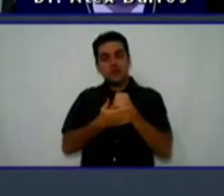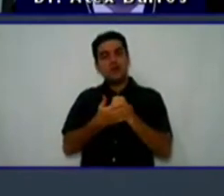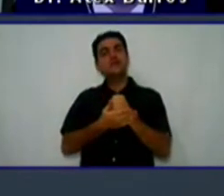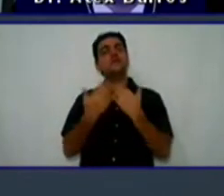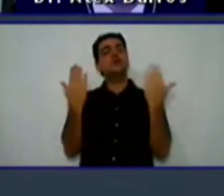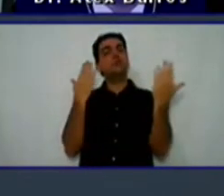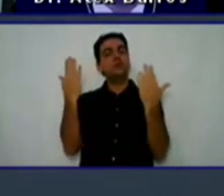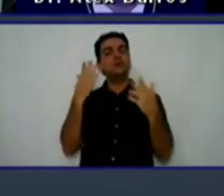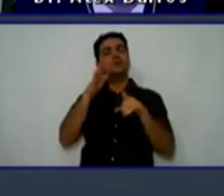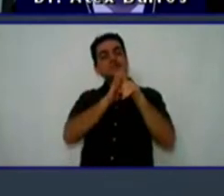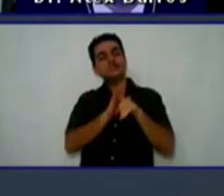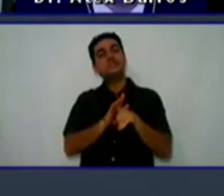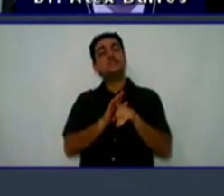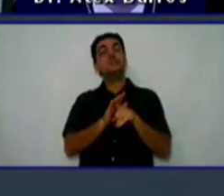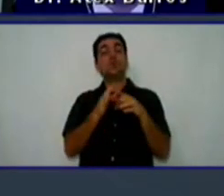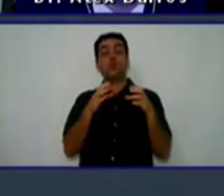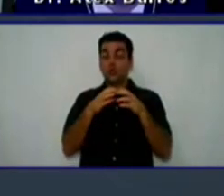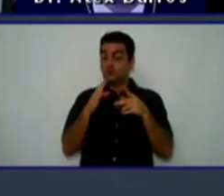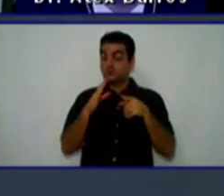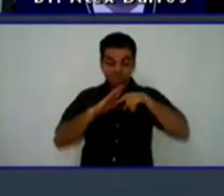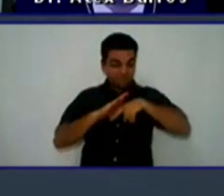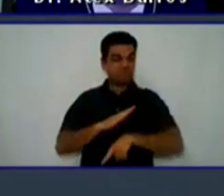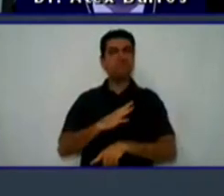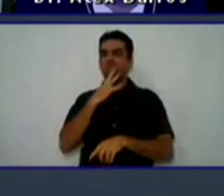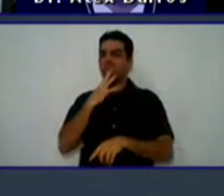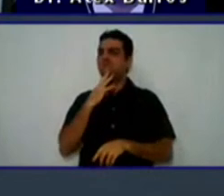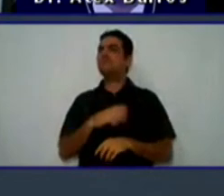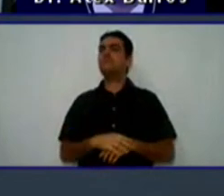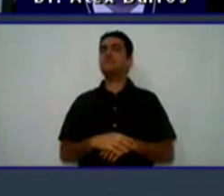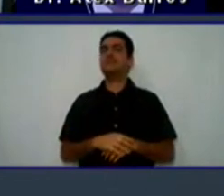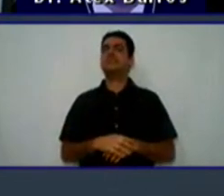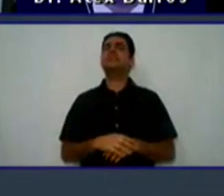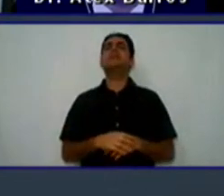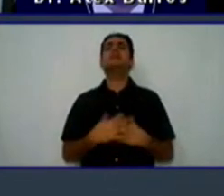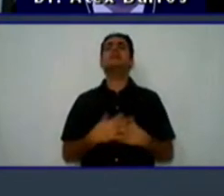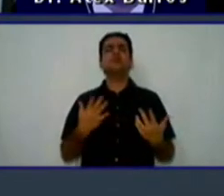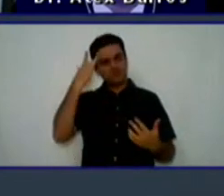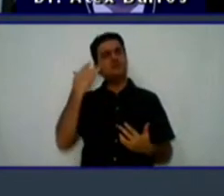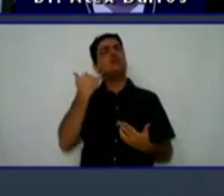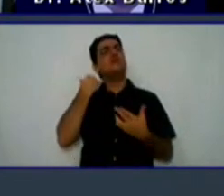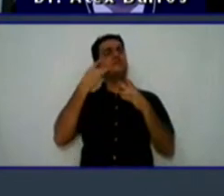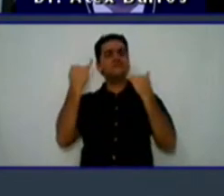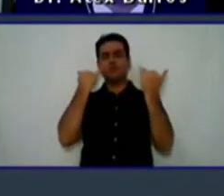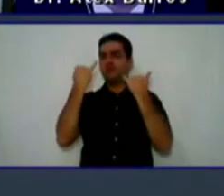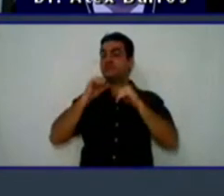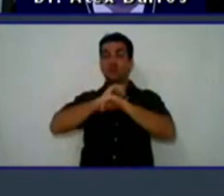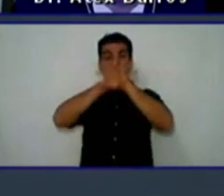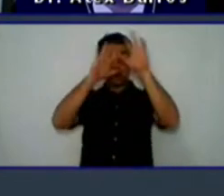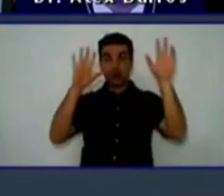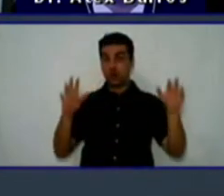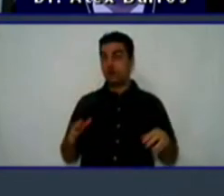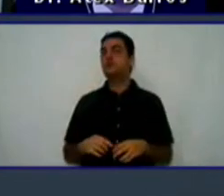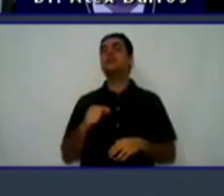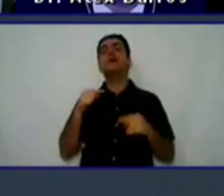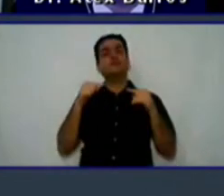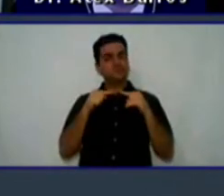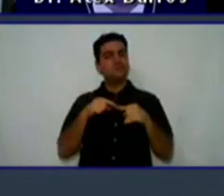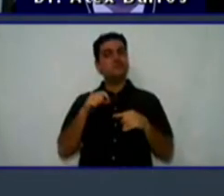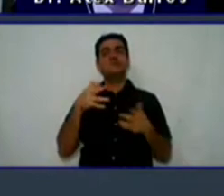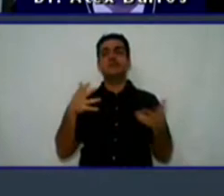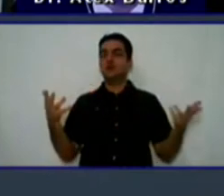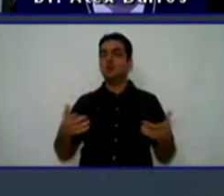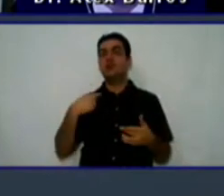por análise técnica, ou seja, há com saciedade provas que deram ensejo